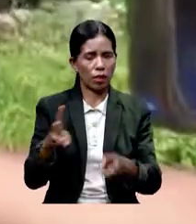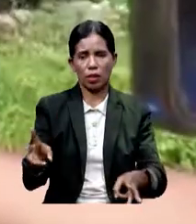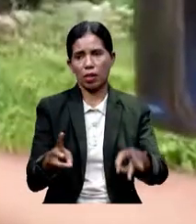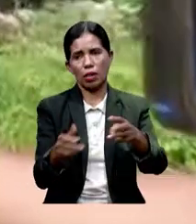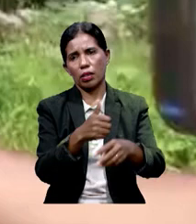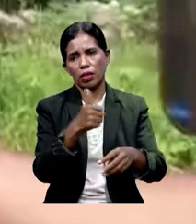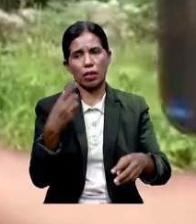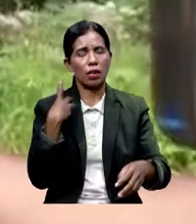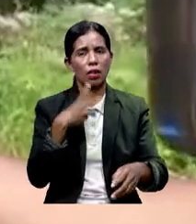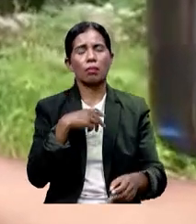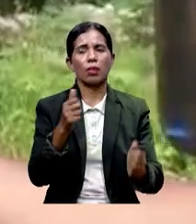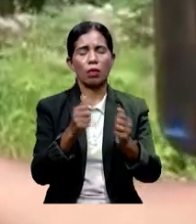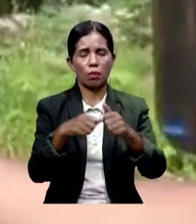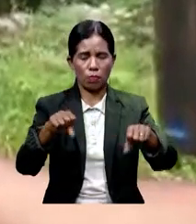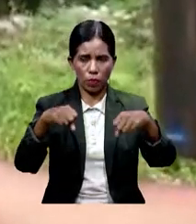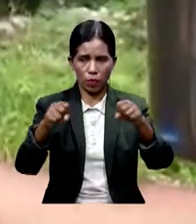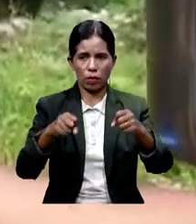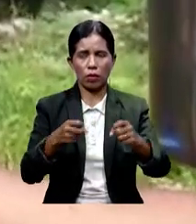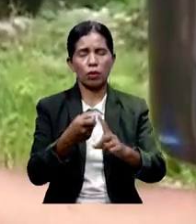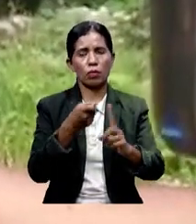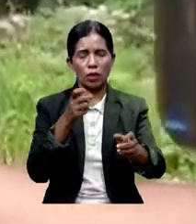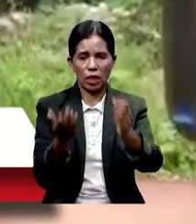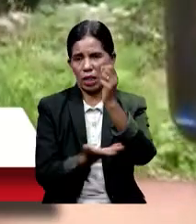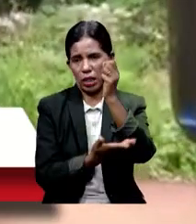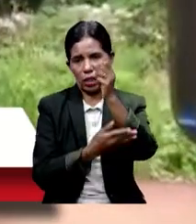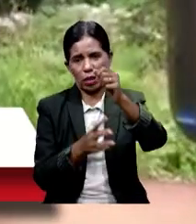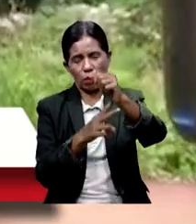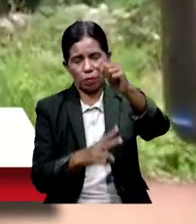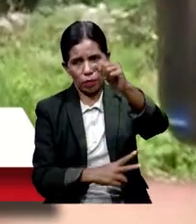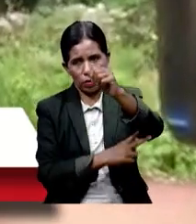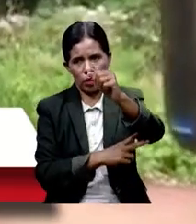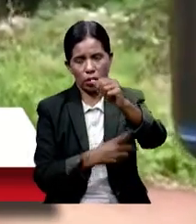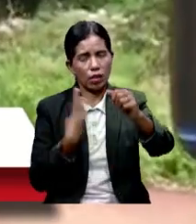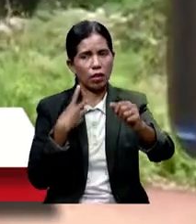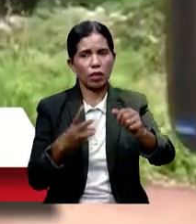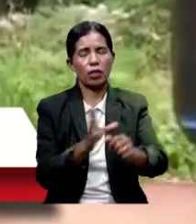Ami o motor liu ba mai liu se aune, tamba aune doro kambil truga boleh.